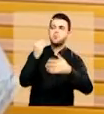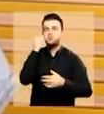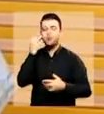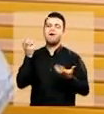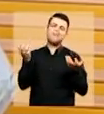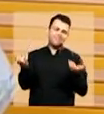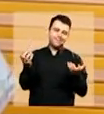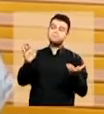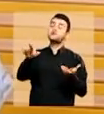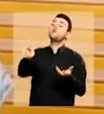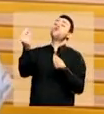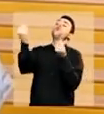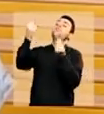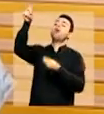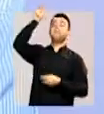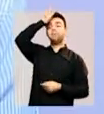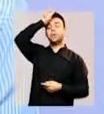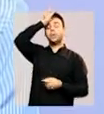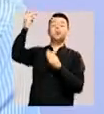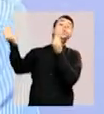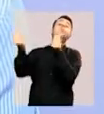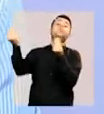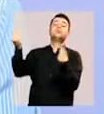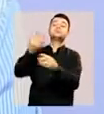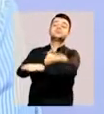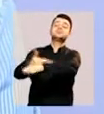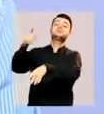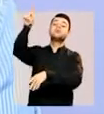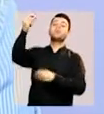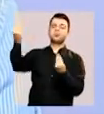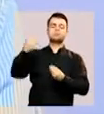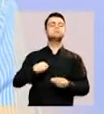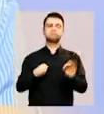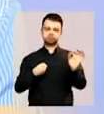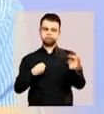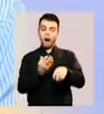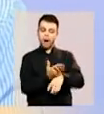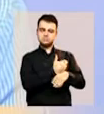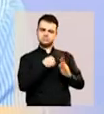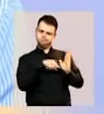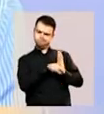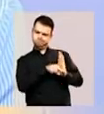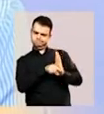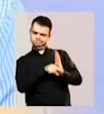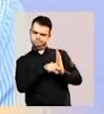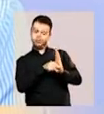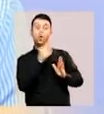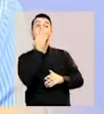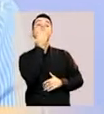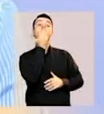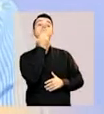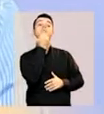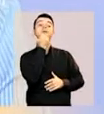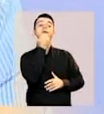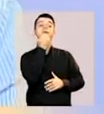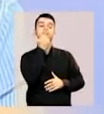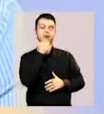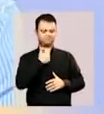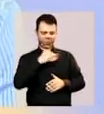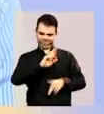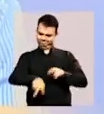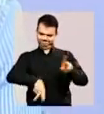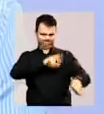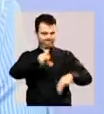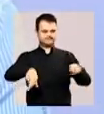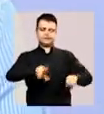caloroso. Como é que foi para você lá no Peru? Assim, eu pesquisei sim um pouquinho antes, principalmente a culinária, que, nossa, é muito uma coisa rica,